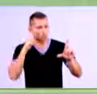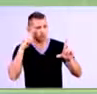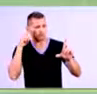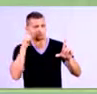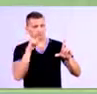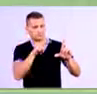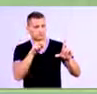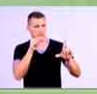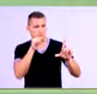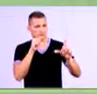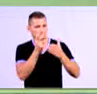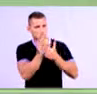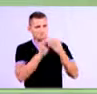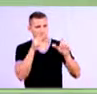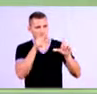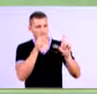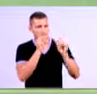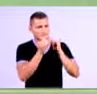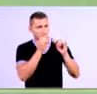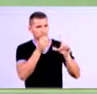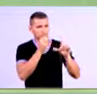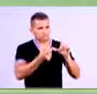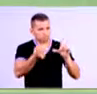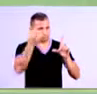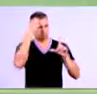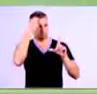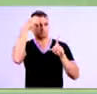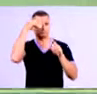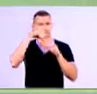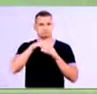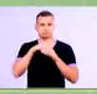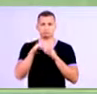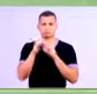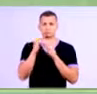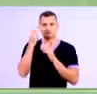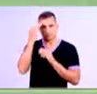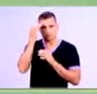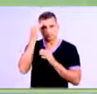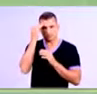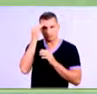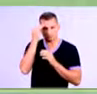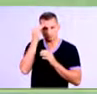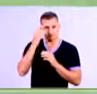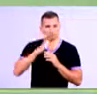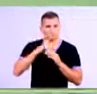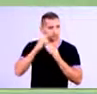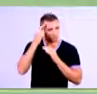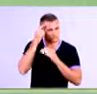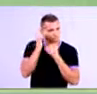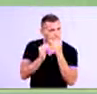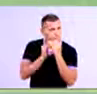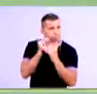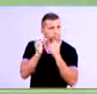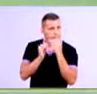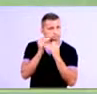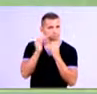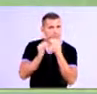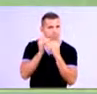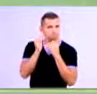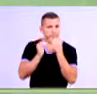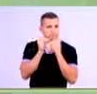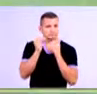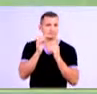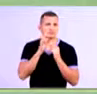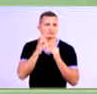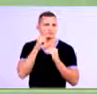observa aquela imagem, aquela informação vai para a memória temporária, ele vai passar por um processo de resgate do